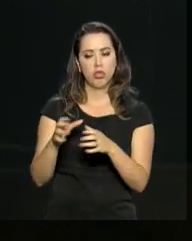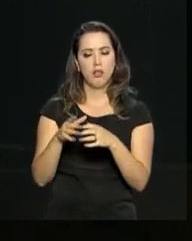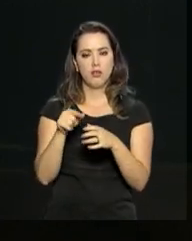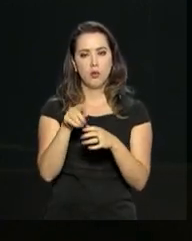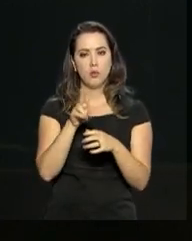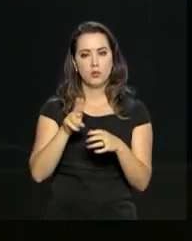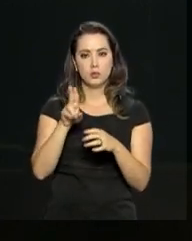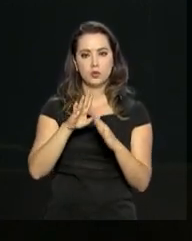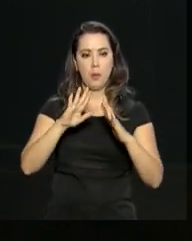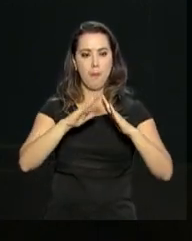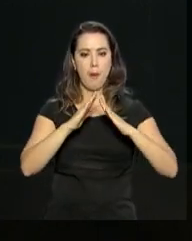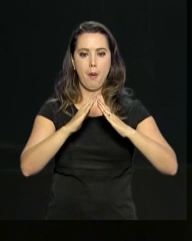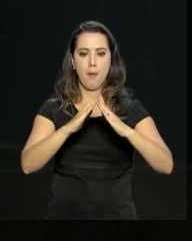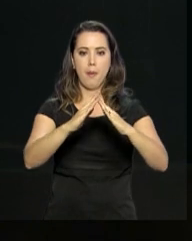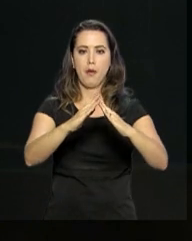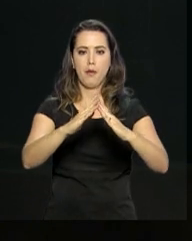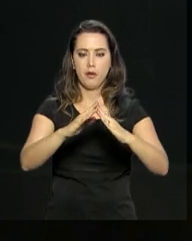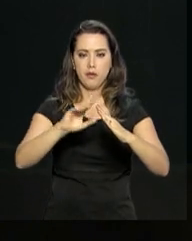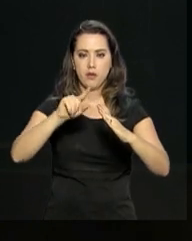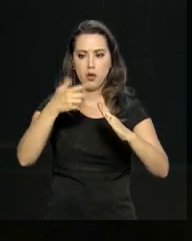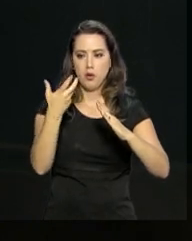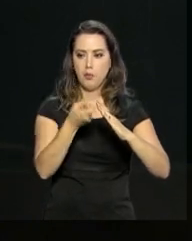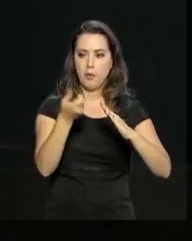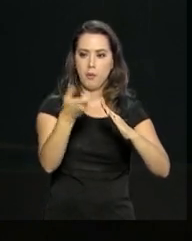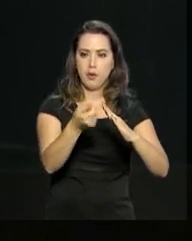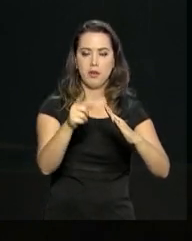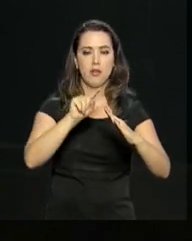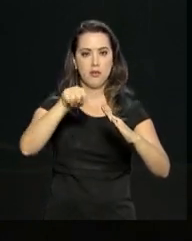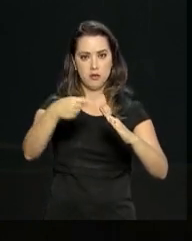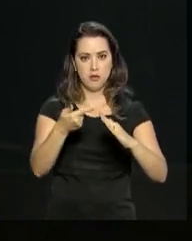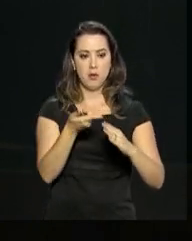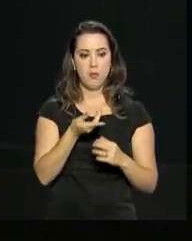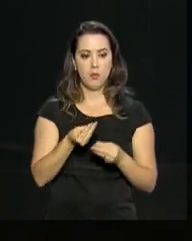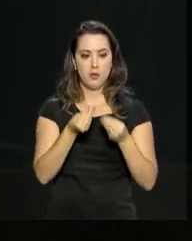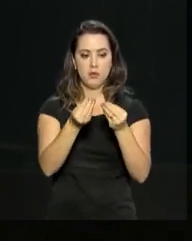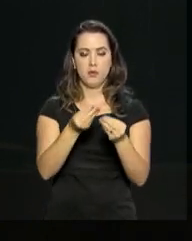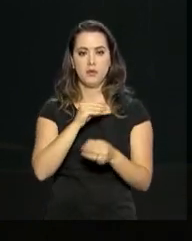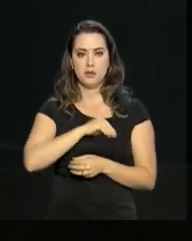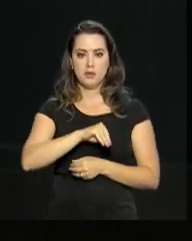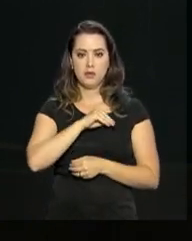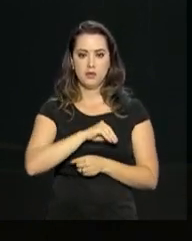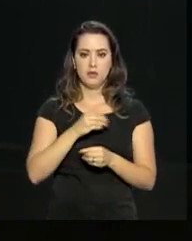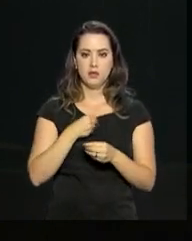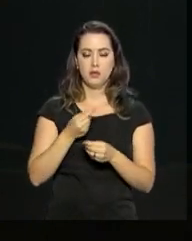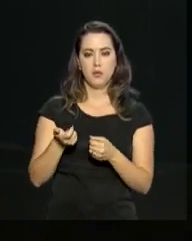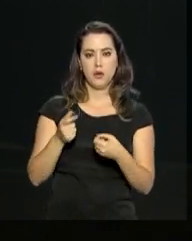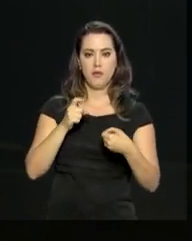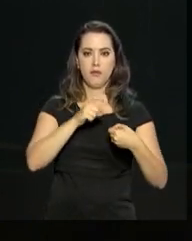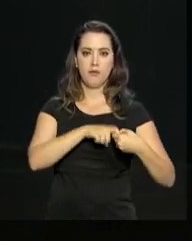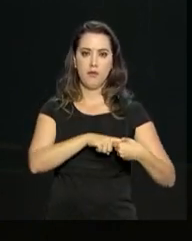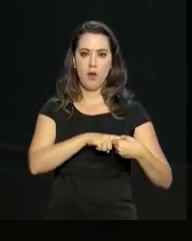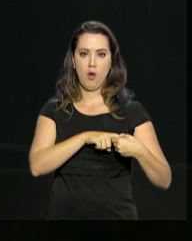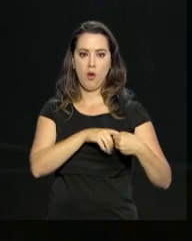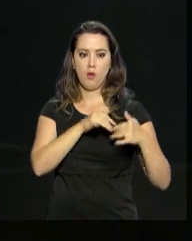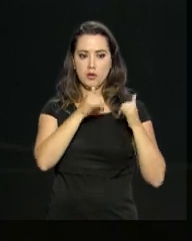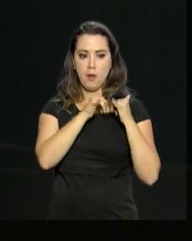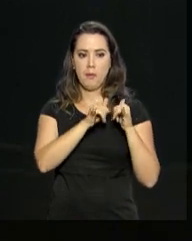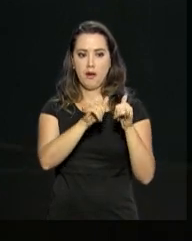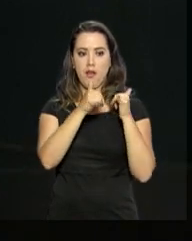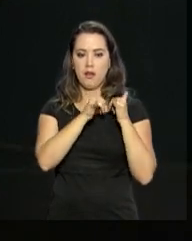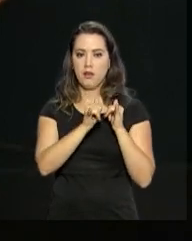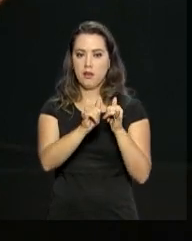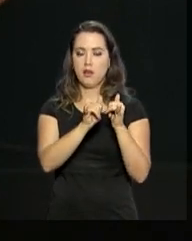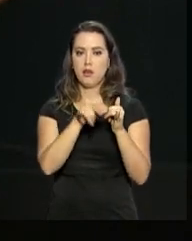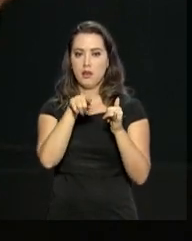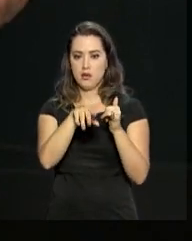suas placas elas possam gerar renda para essa família colocando na rede uma energia